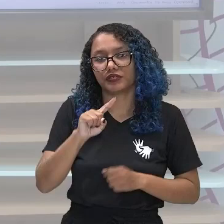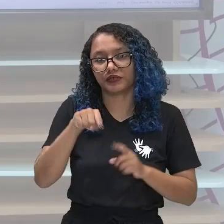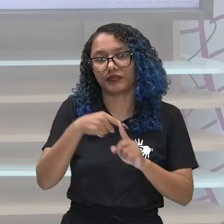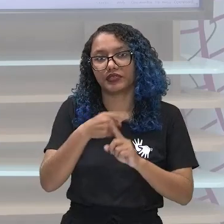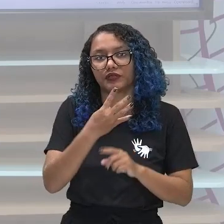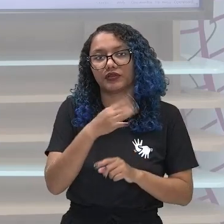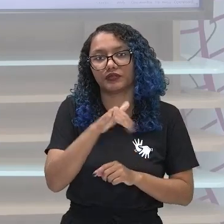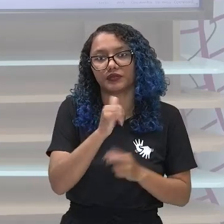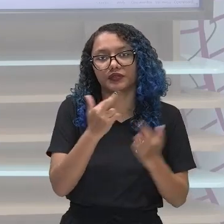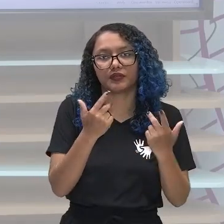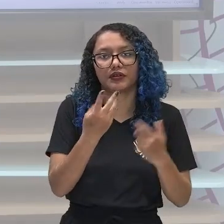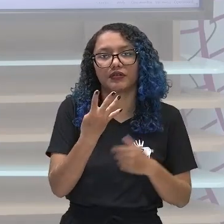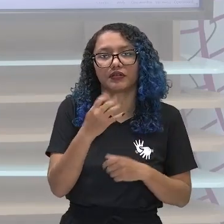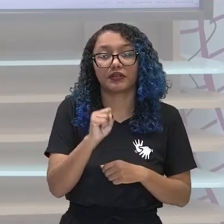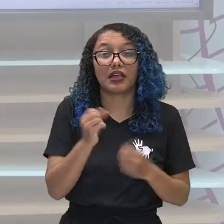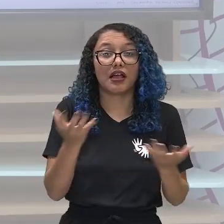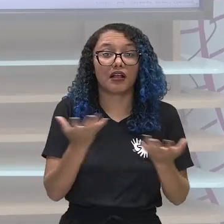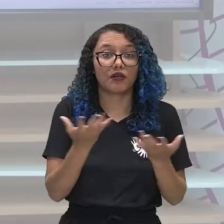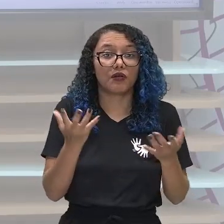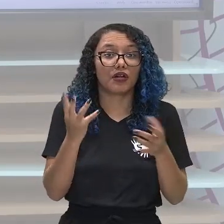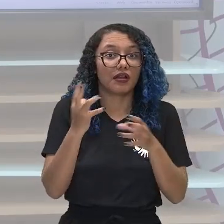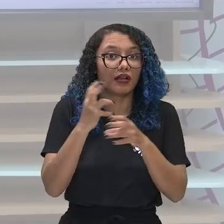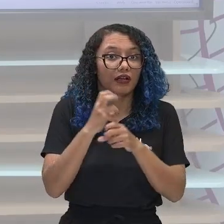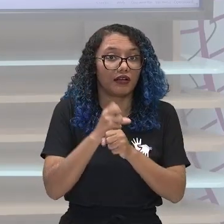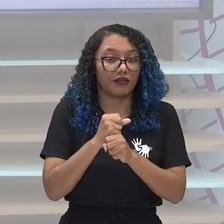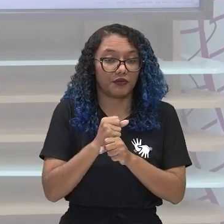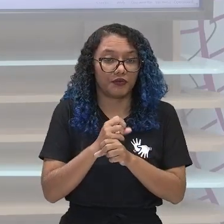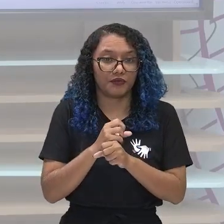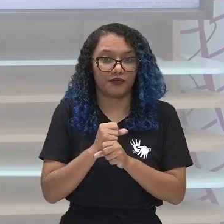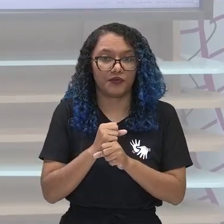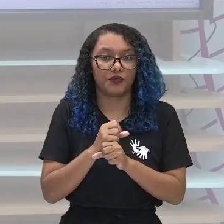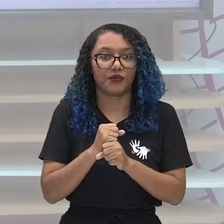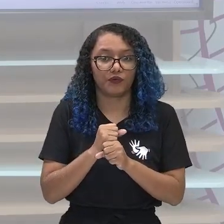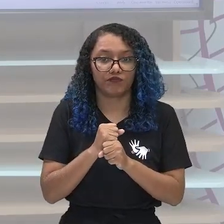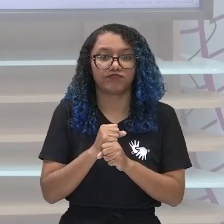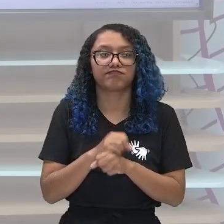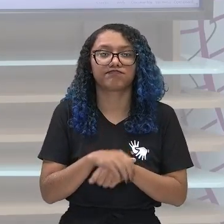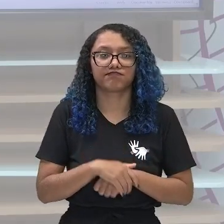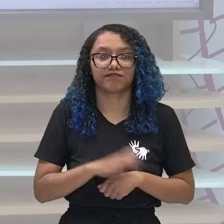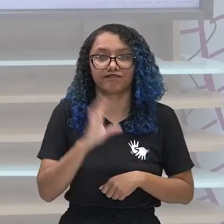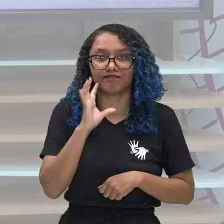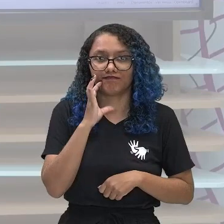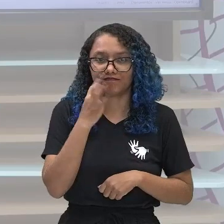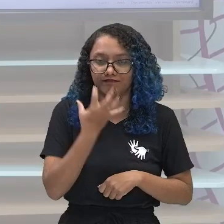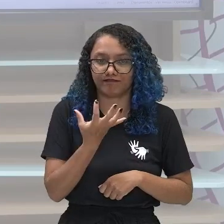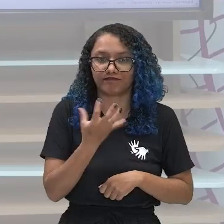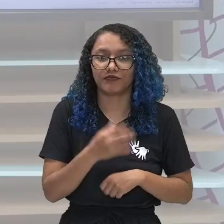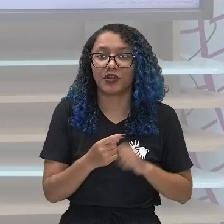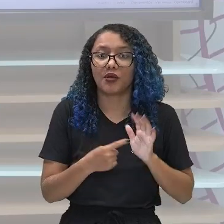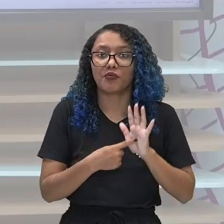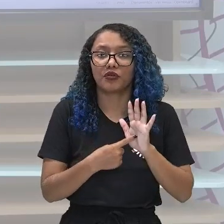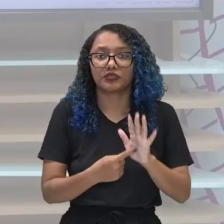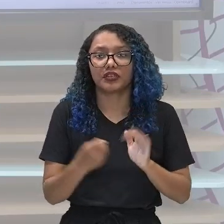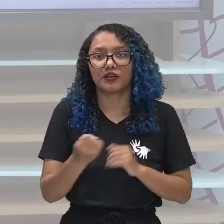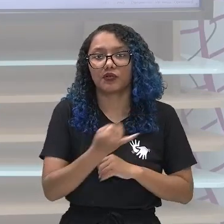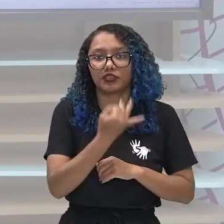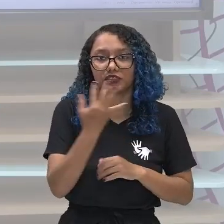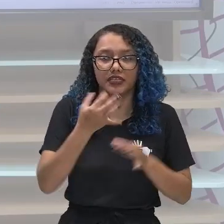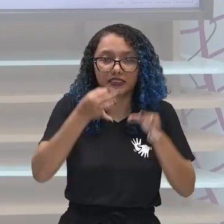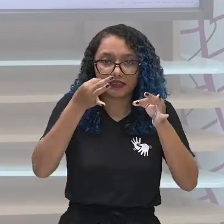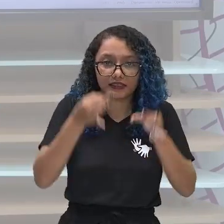Agora vamos resolver para nós mostrarmos o quantitativo de patos e o quantitativo